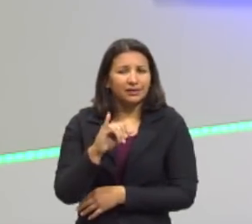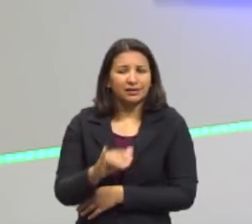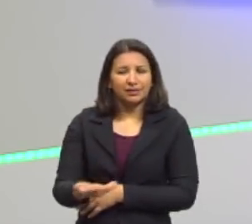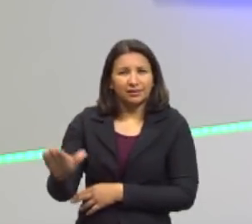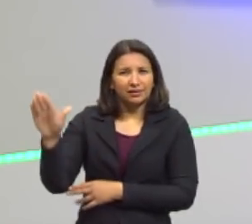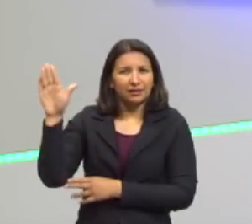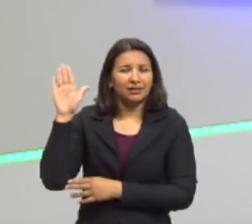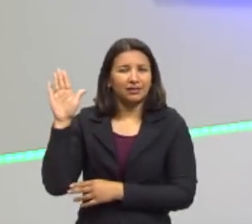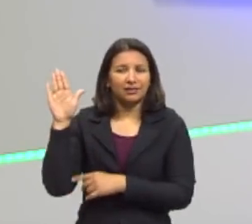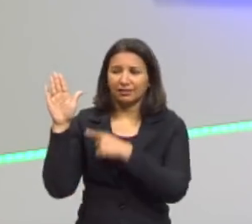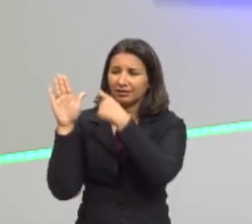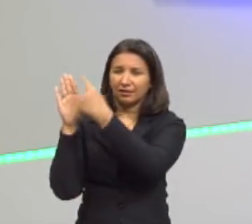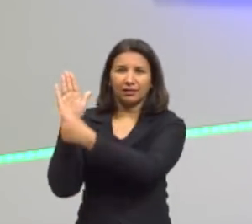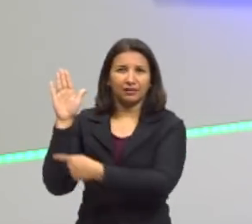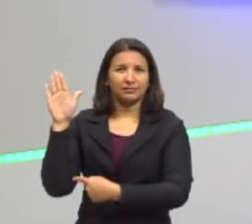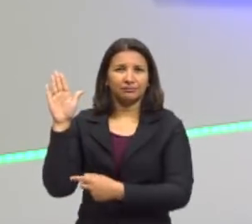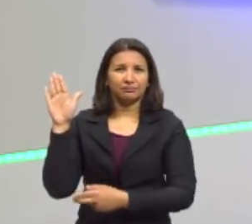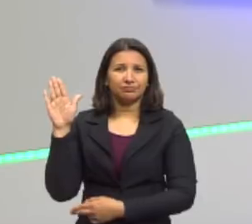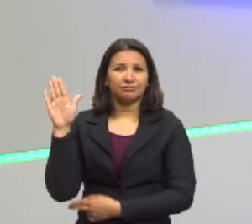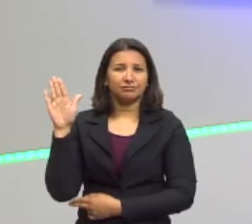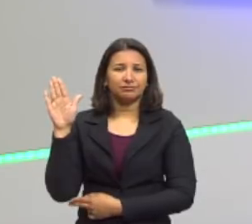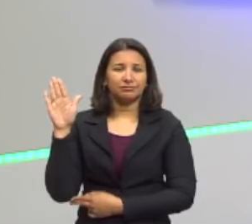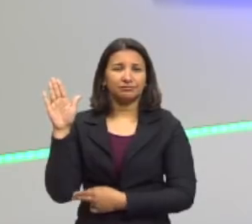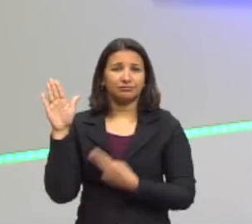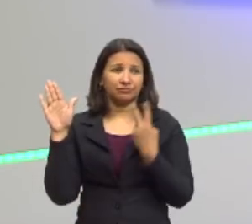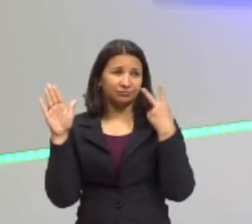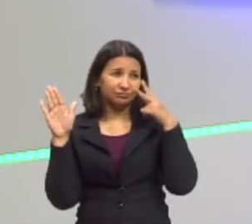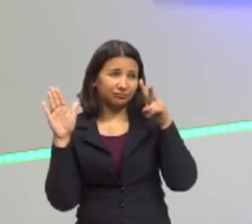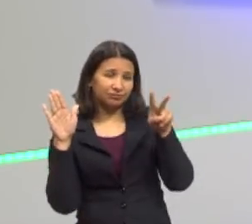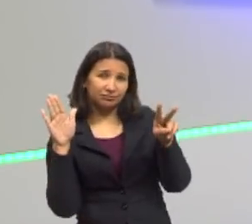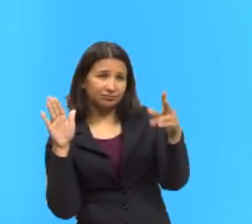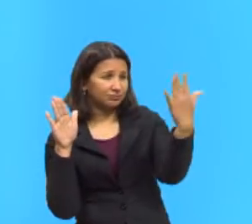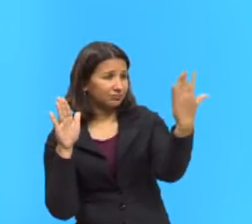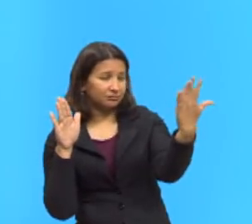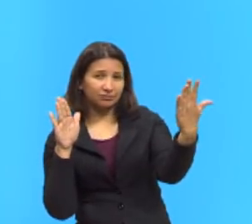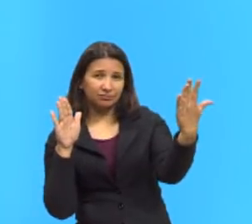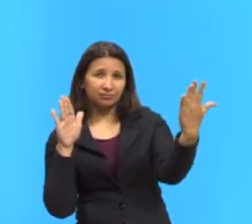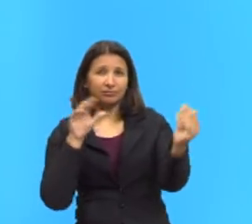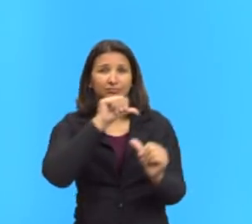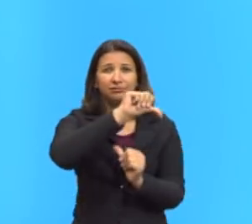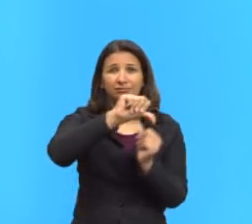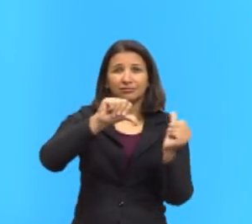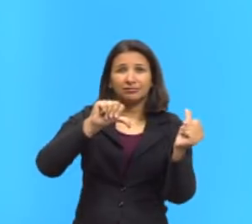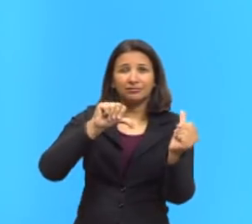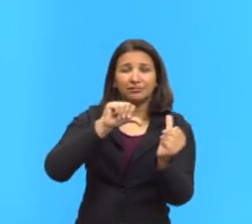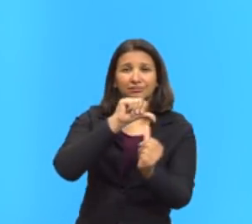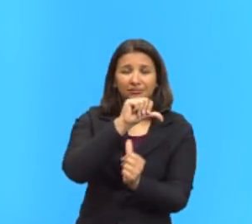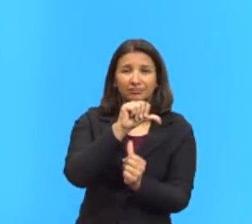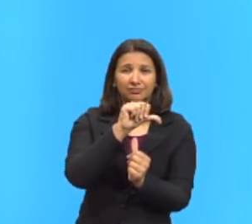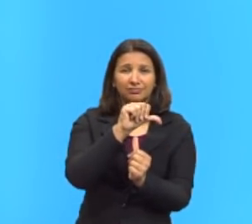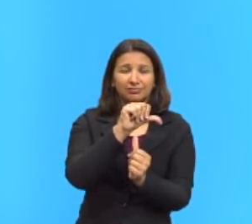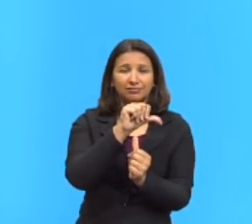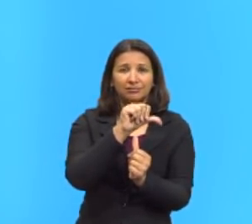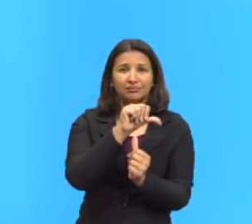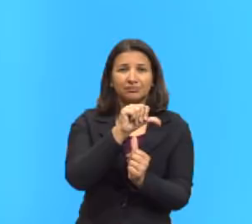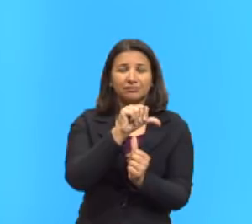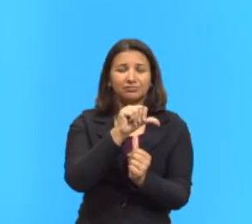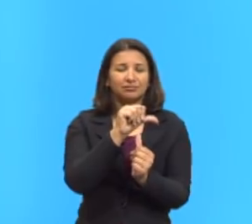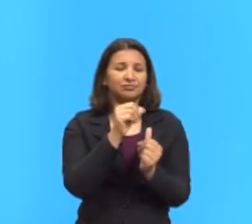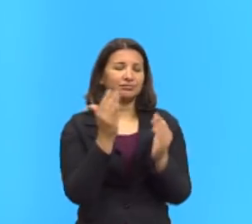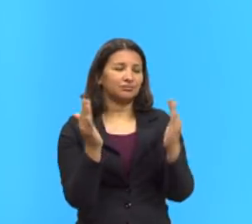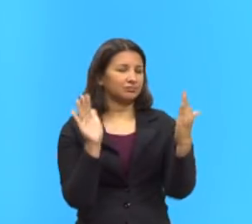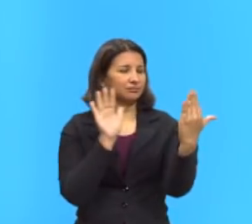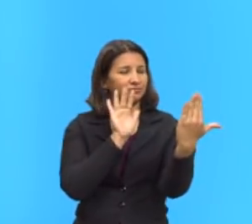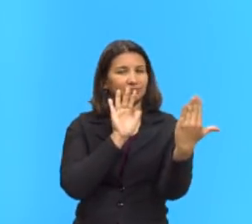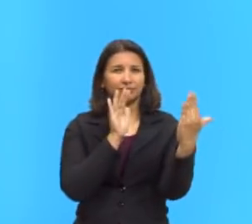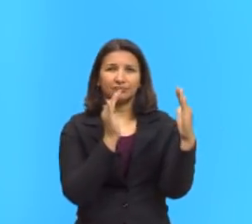ver o braço invertido, então tudo vai ser o contrário, vai estar de frente para ti mesmo. Então, é tudo, a